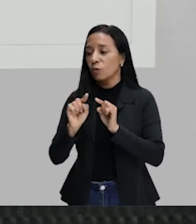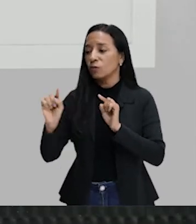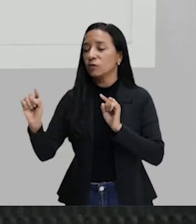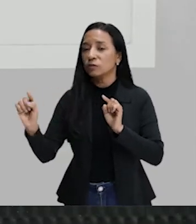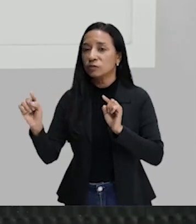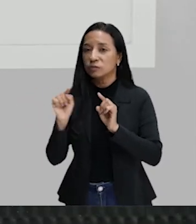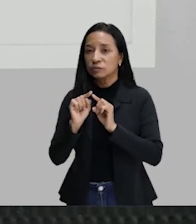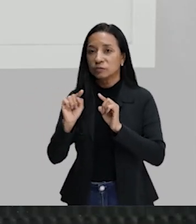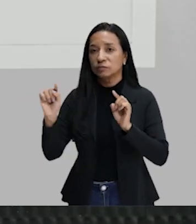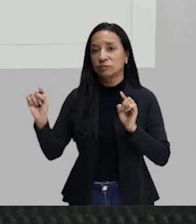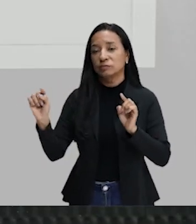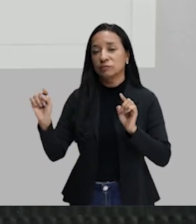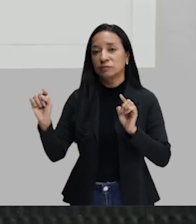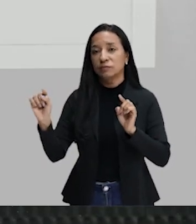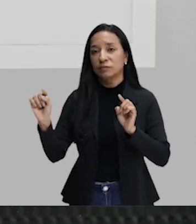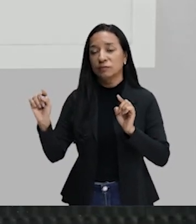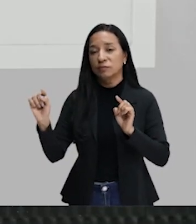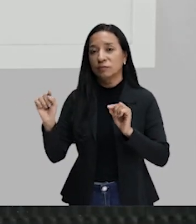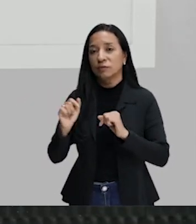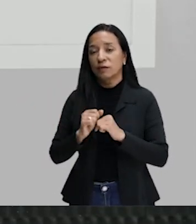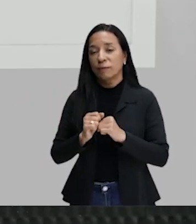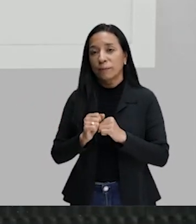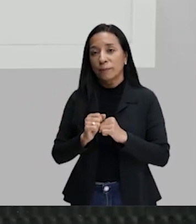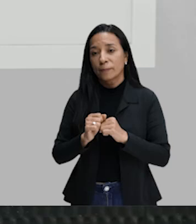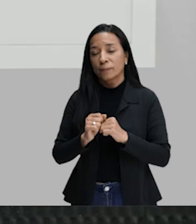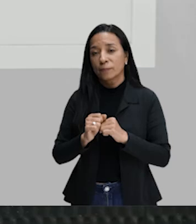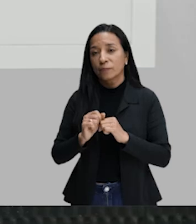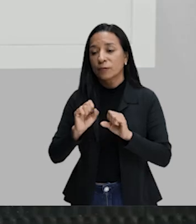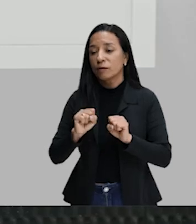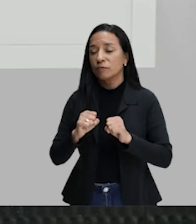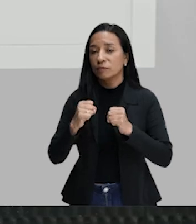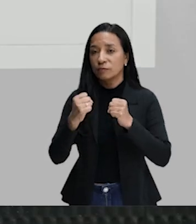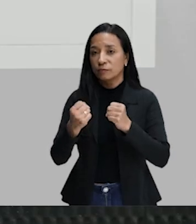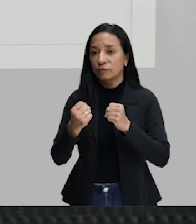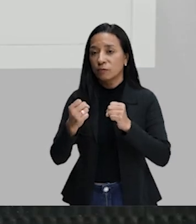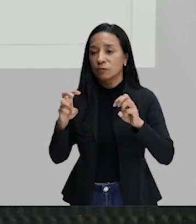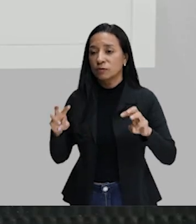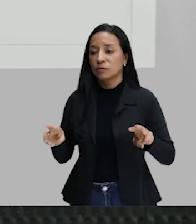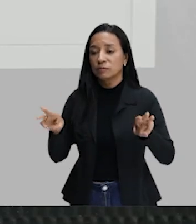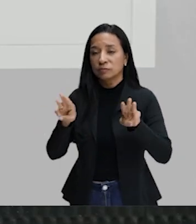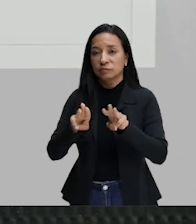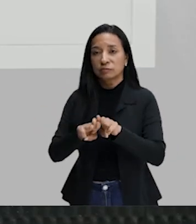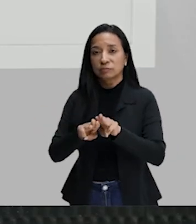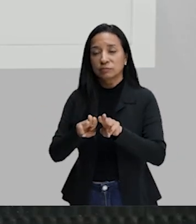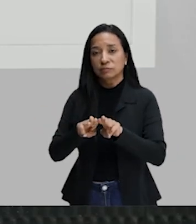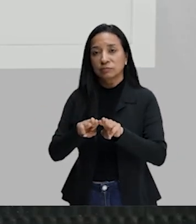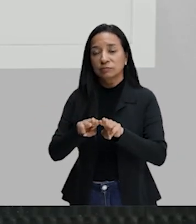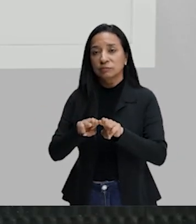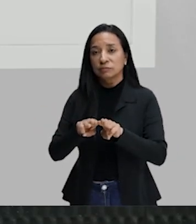o sentido da força magnética